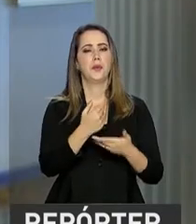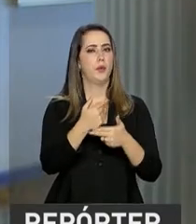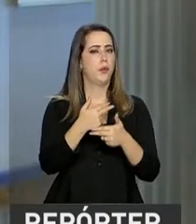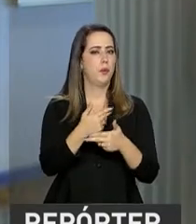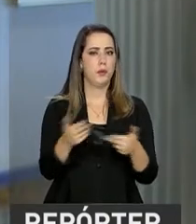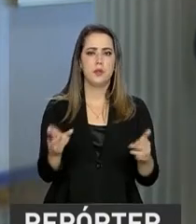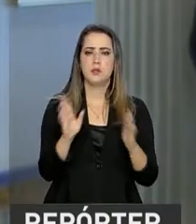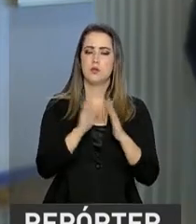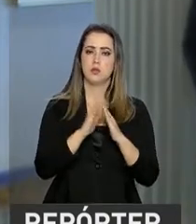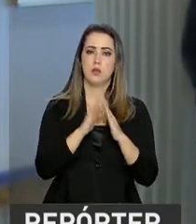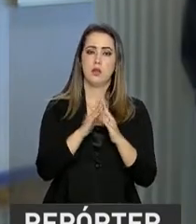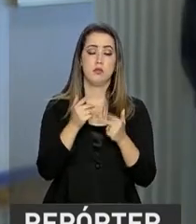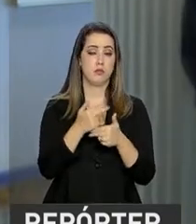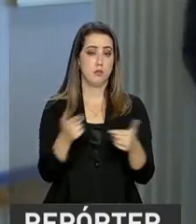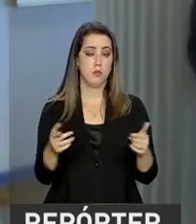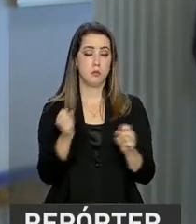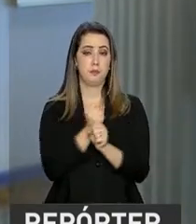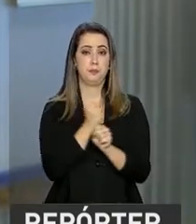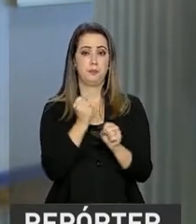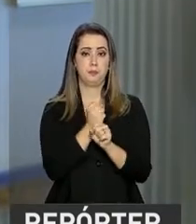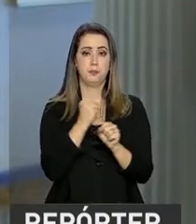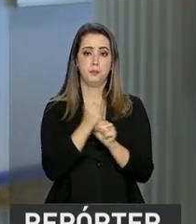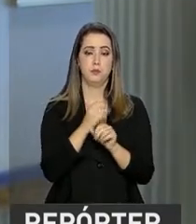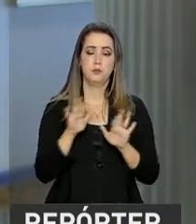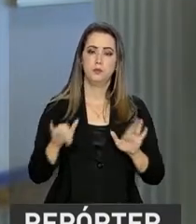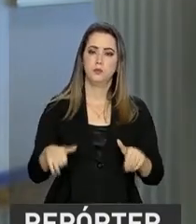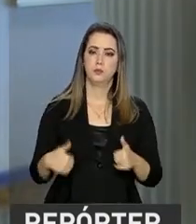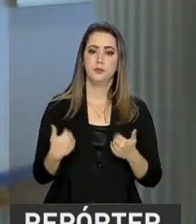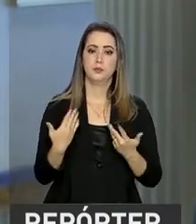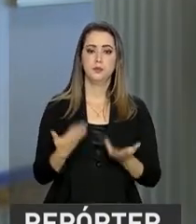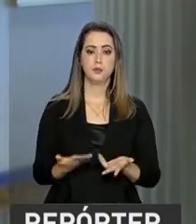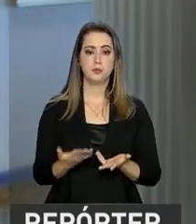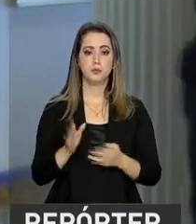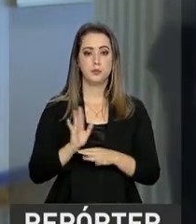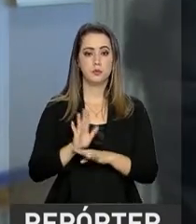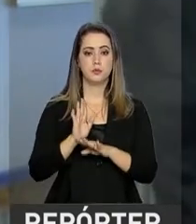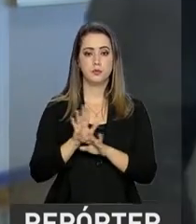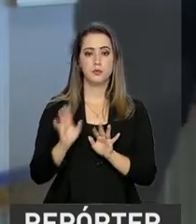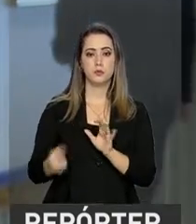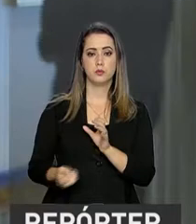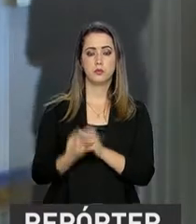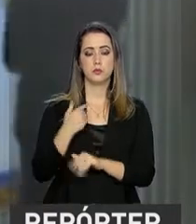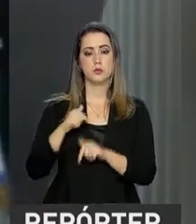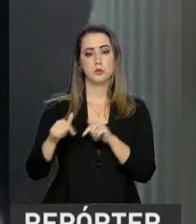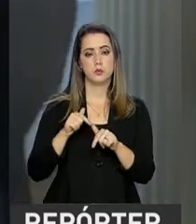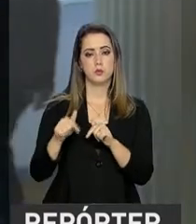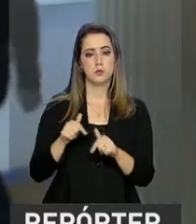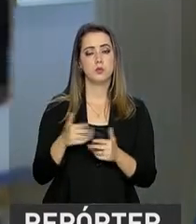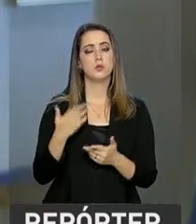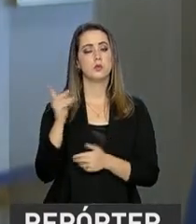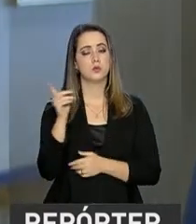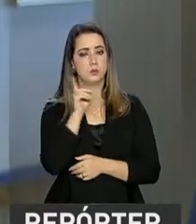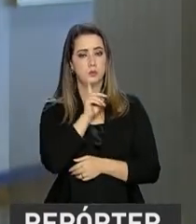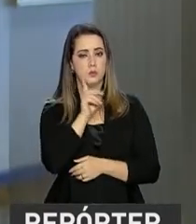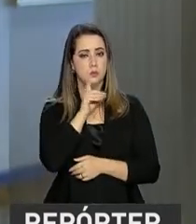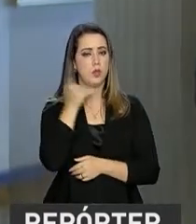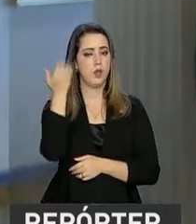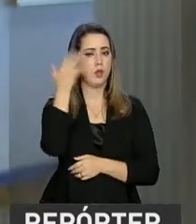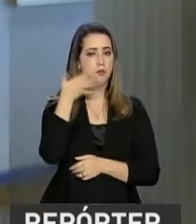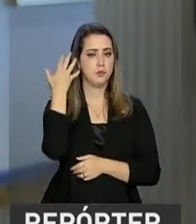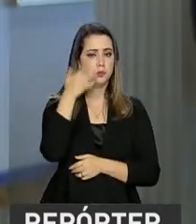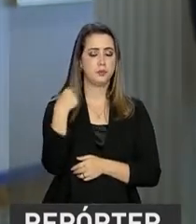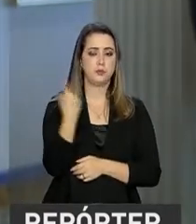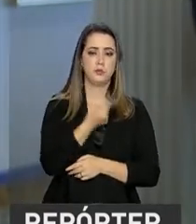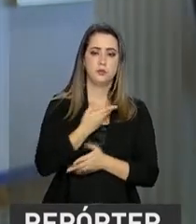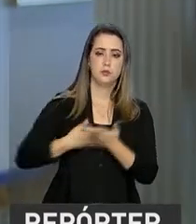produzem material de construção, né? E que, portanto, ela contribui para a geração de emprego nos Estados Unidos. Expliquei que a nossa